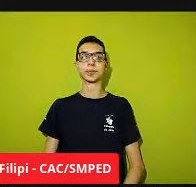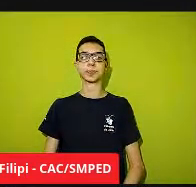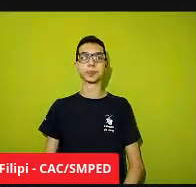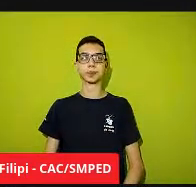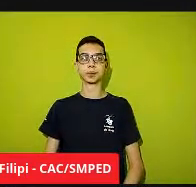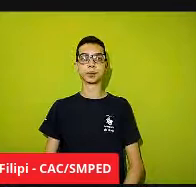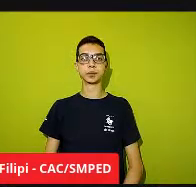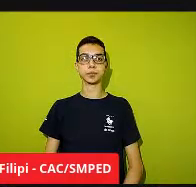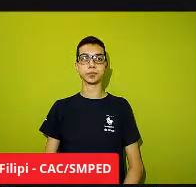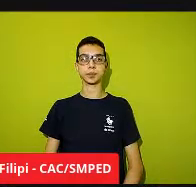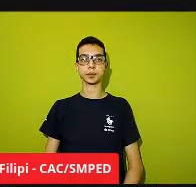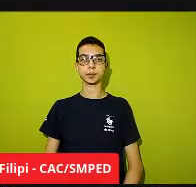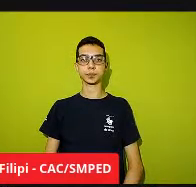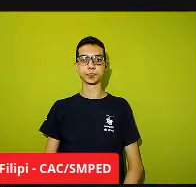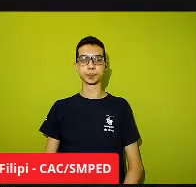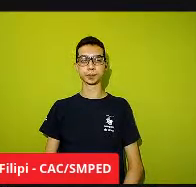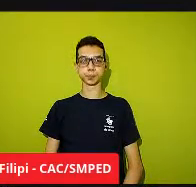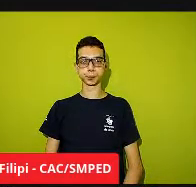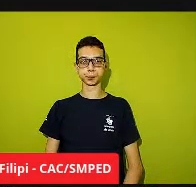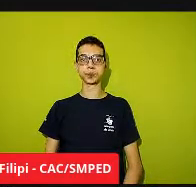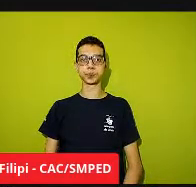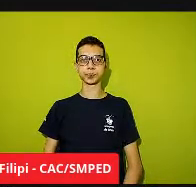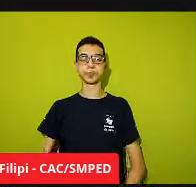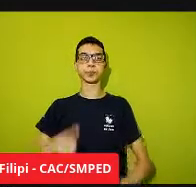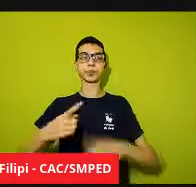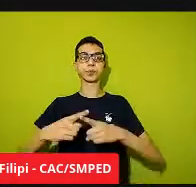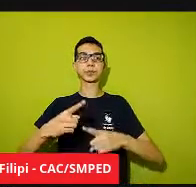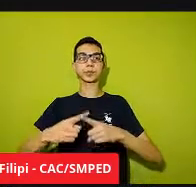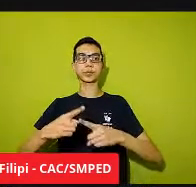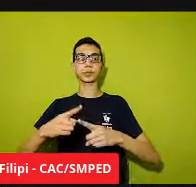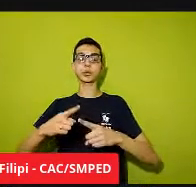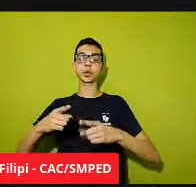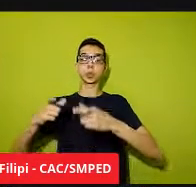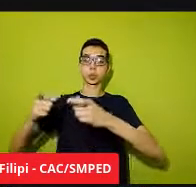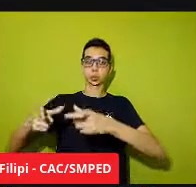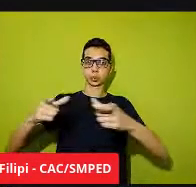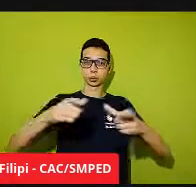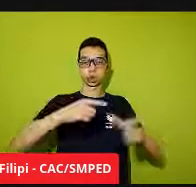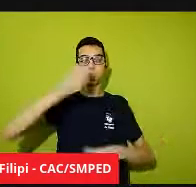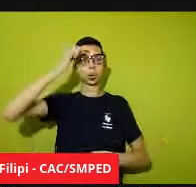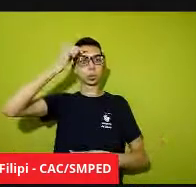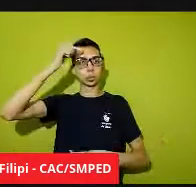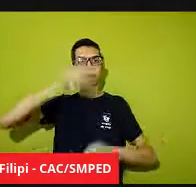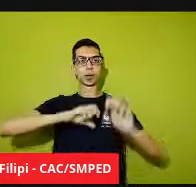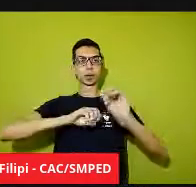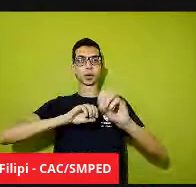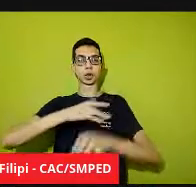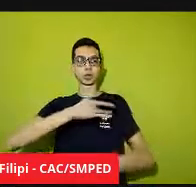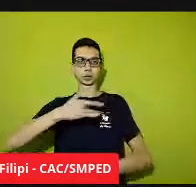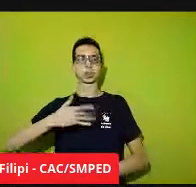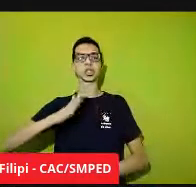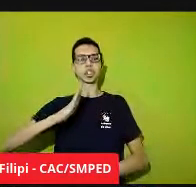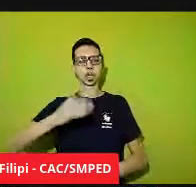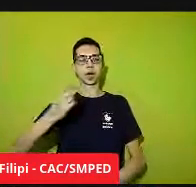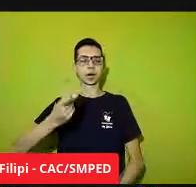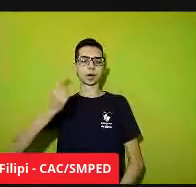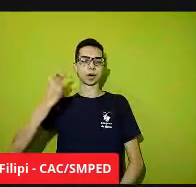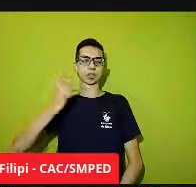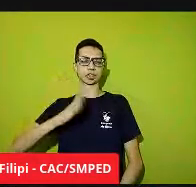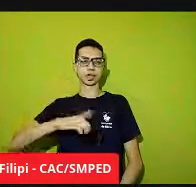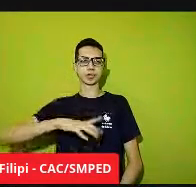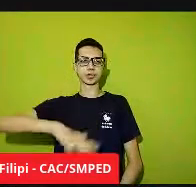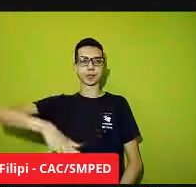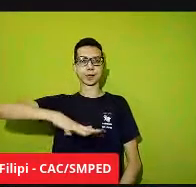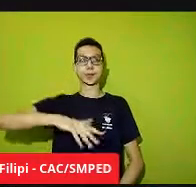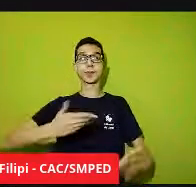que com os outros equipamentos de cultura e educação e saúde que já estavam nesse território, a gente qualificar